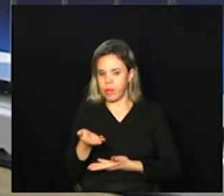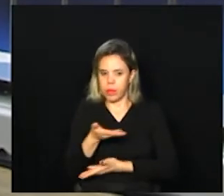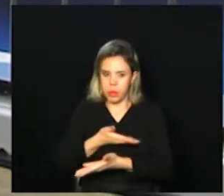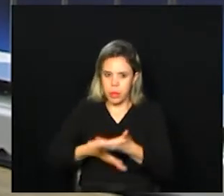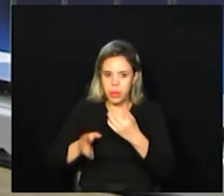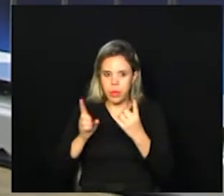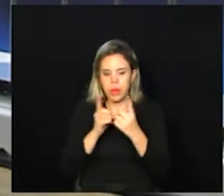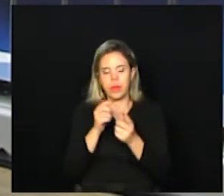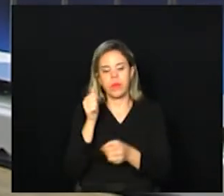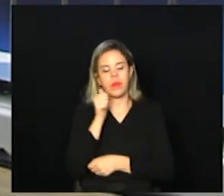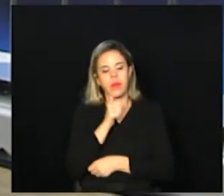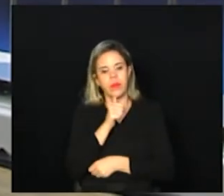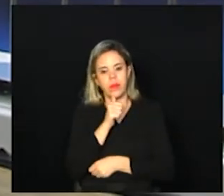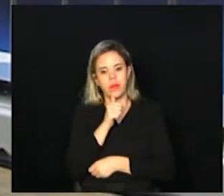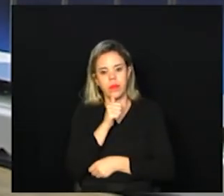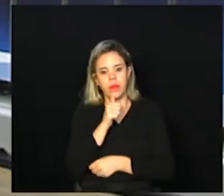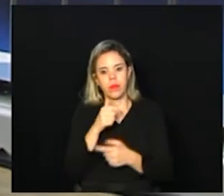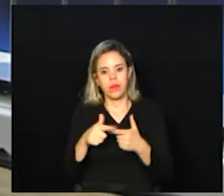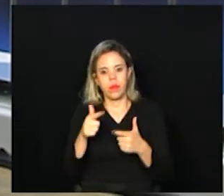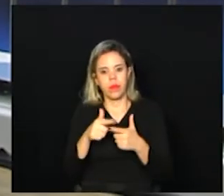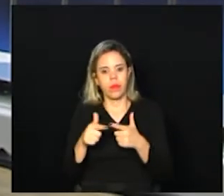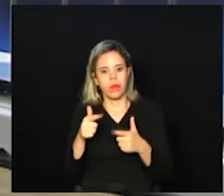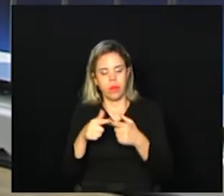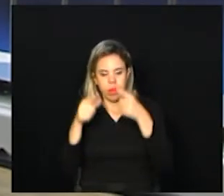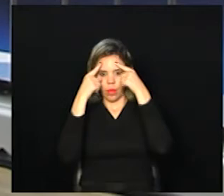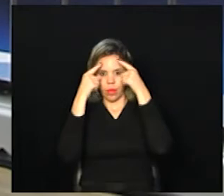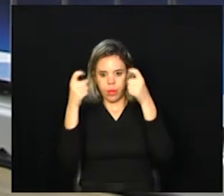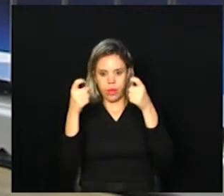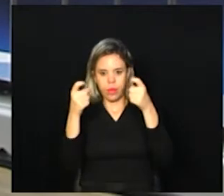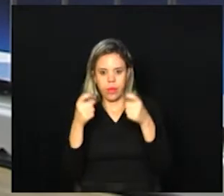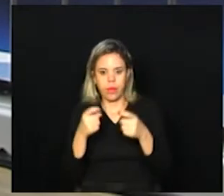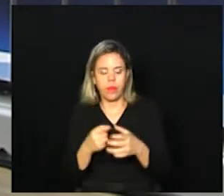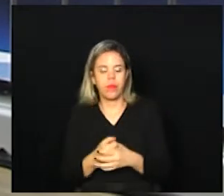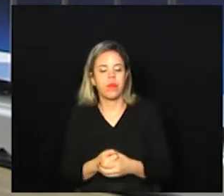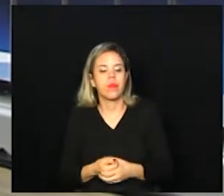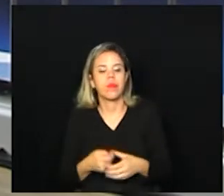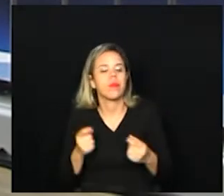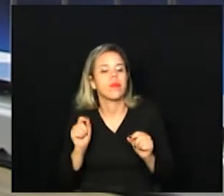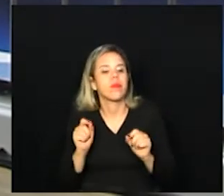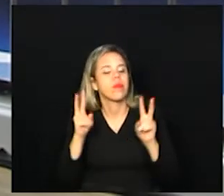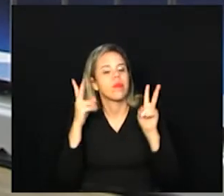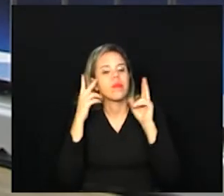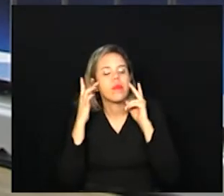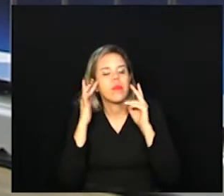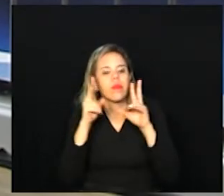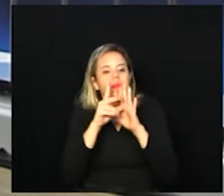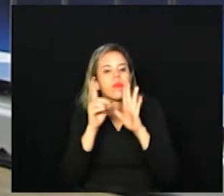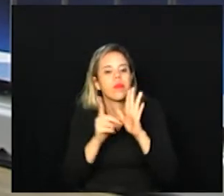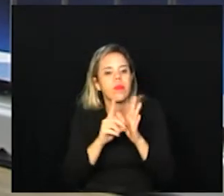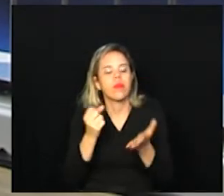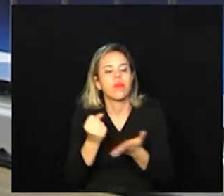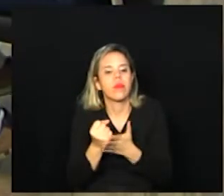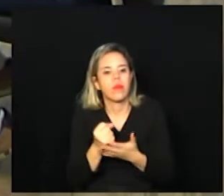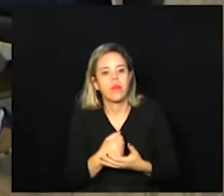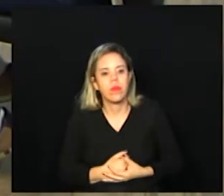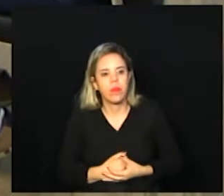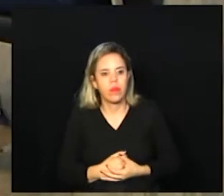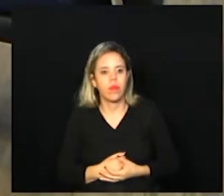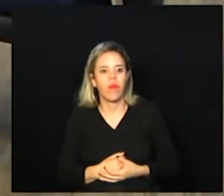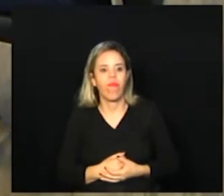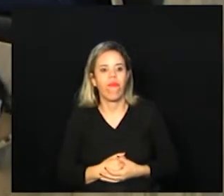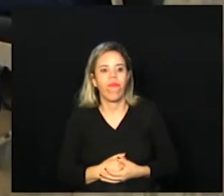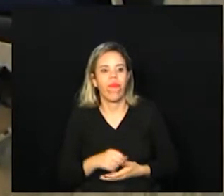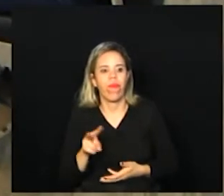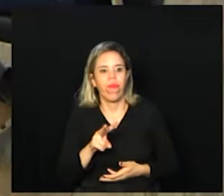atendimento à mulher em situação de violência. Necessário este decreto, vem para agregar. Quero ouvir